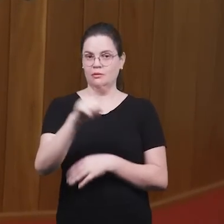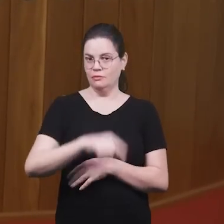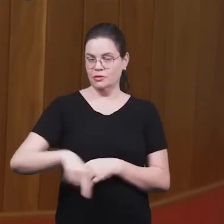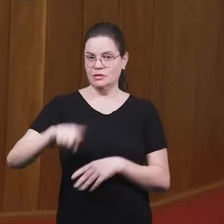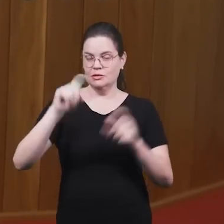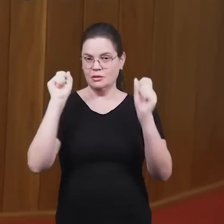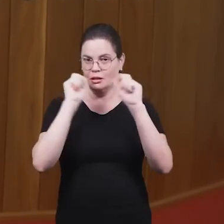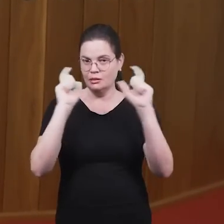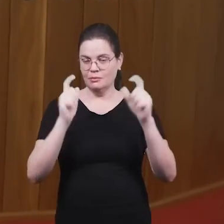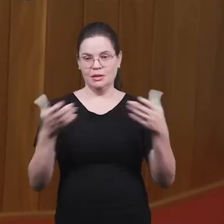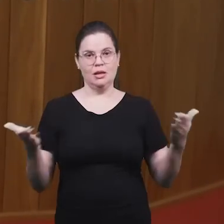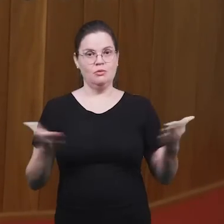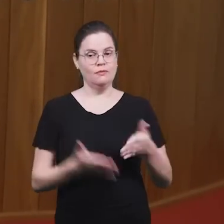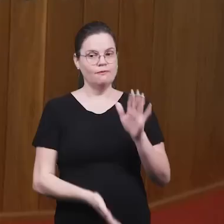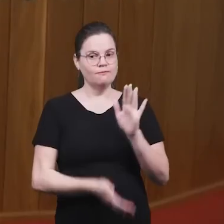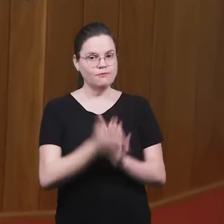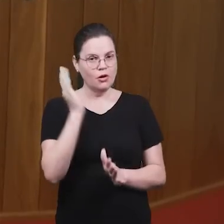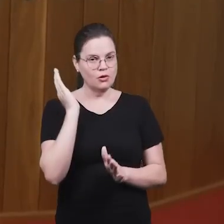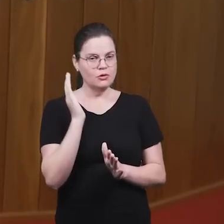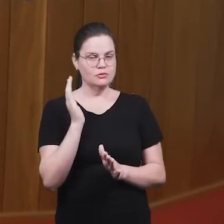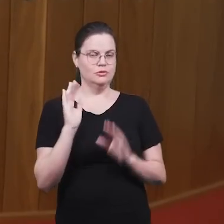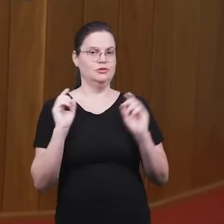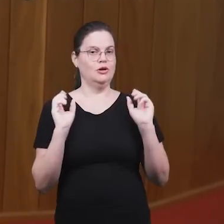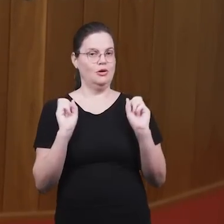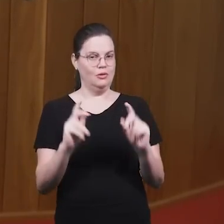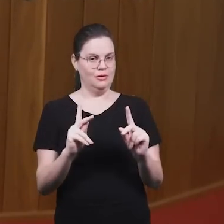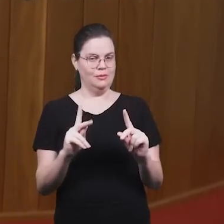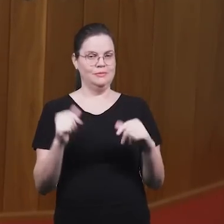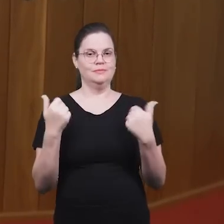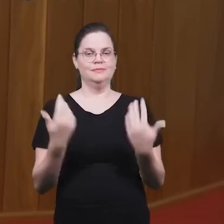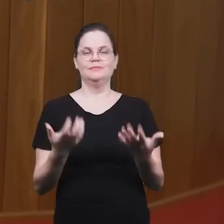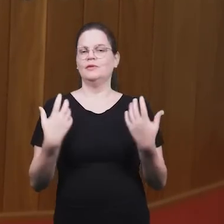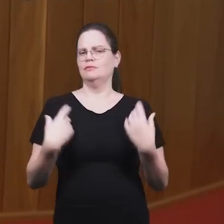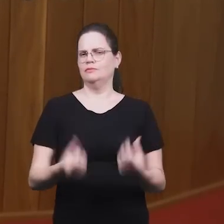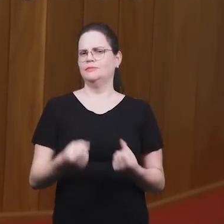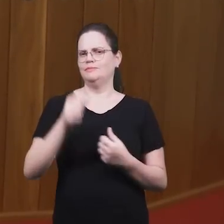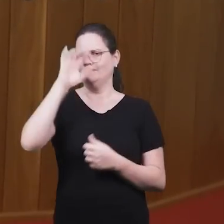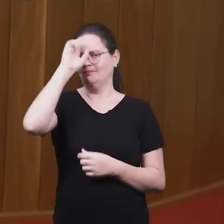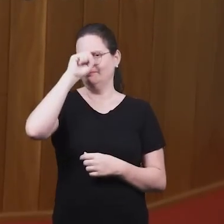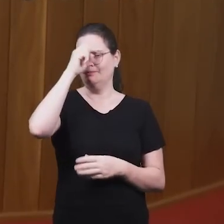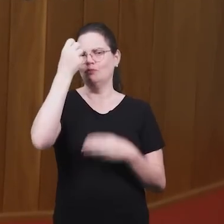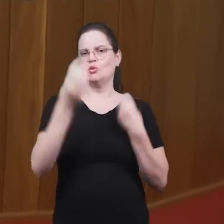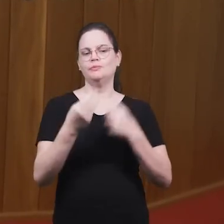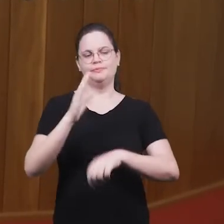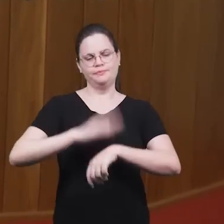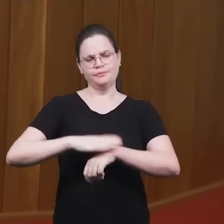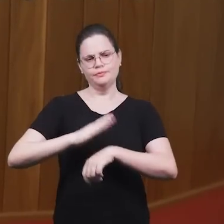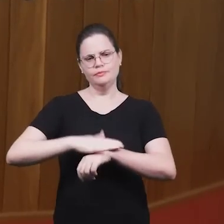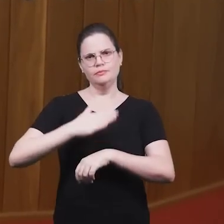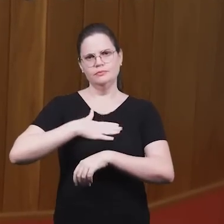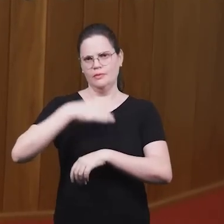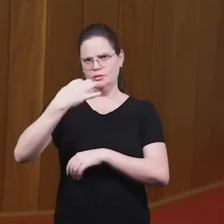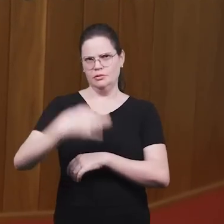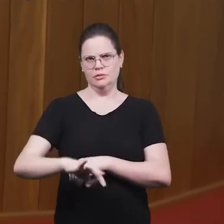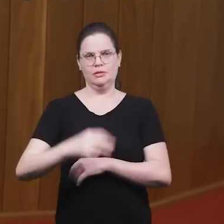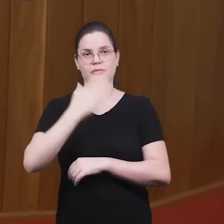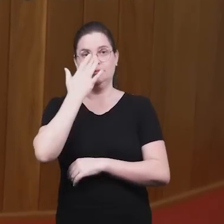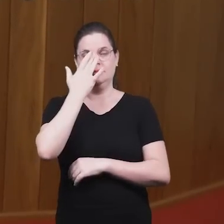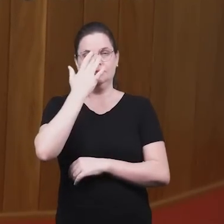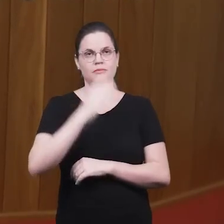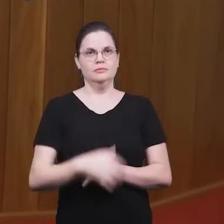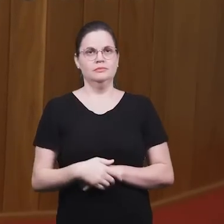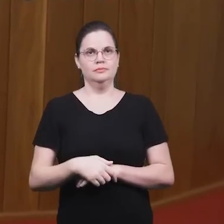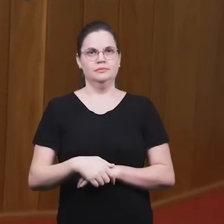vocês hoje. Fugir. Vamos aprender a usar o nosso tempo, tá certo? E